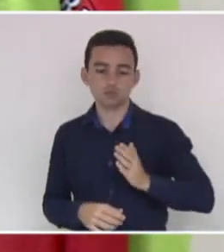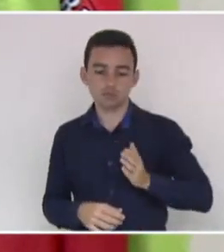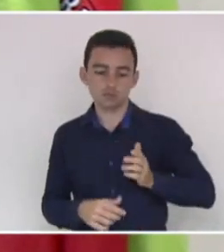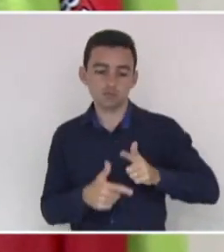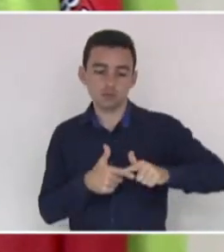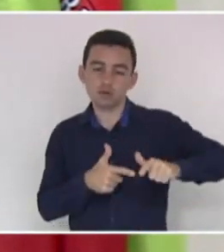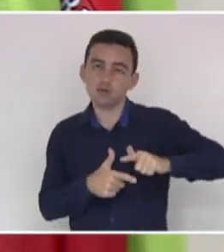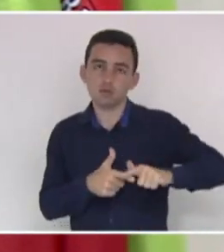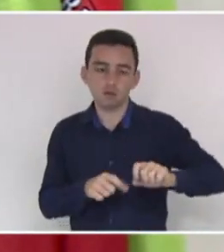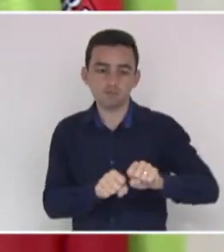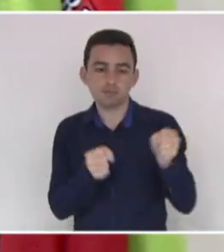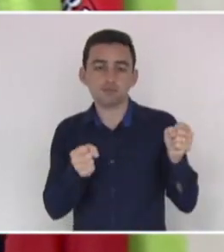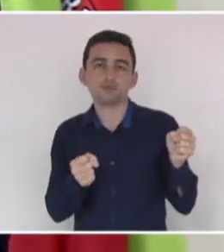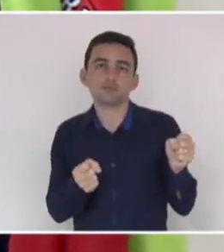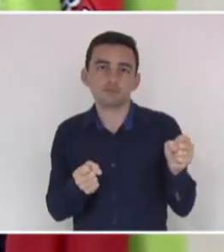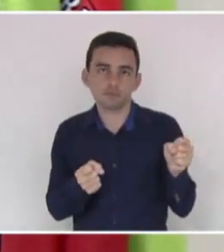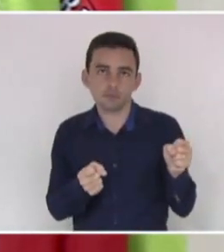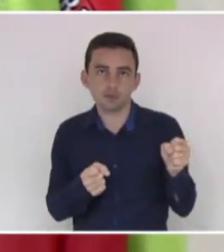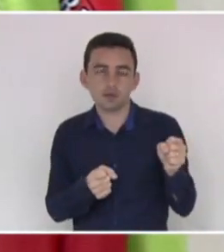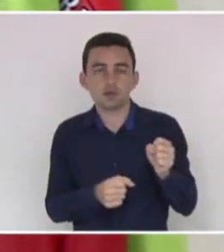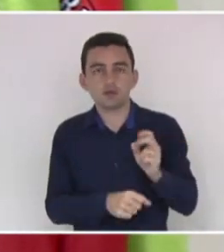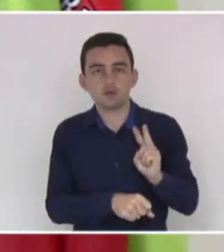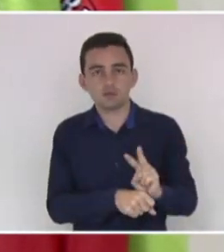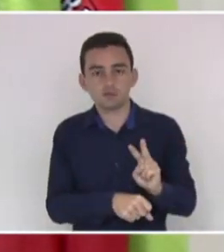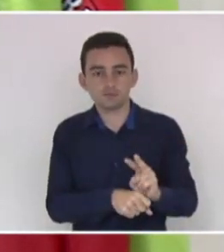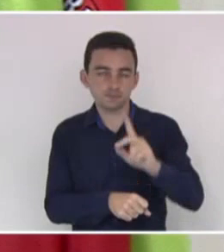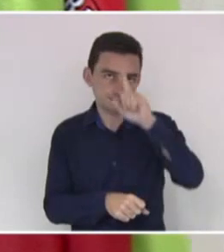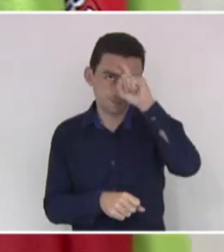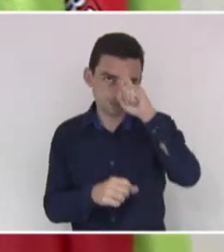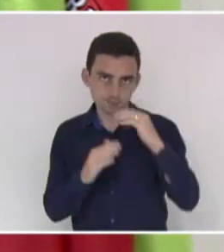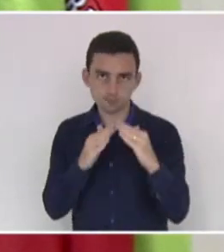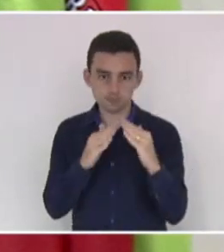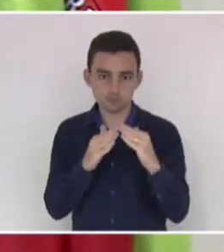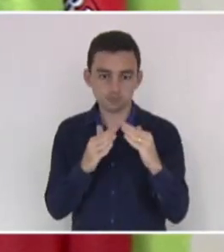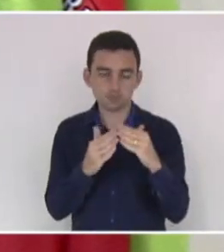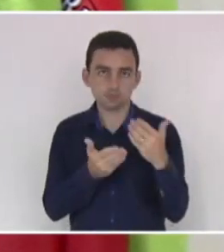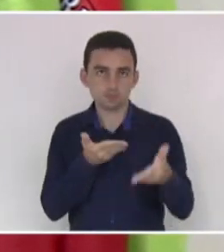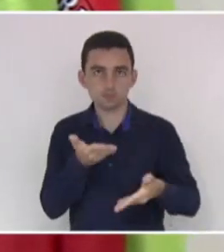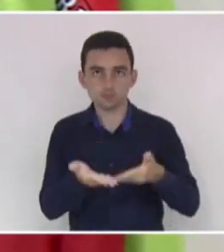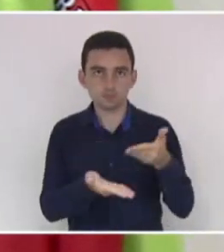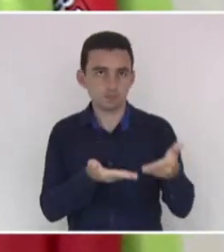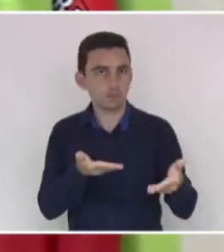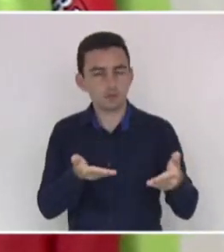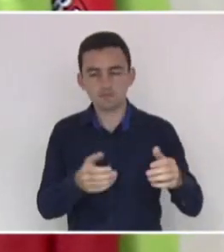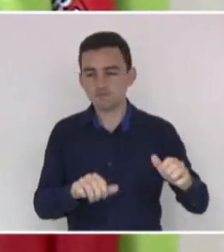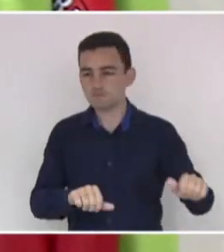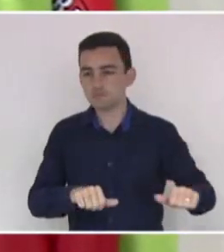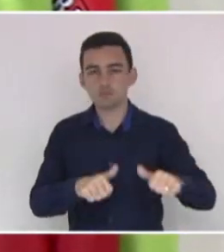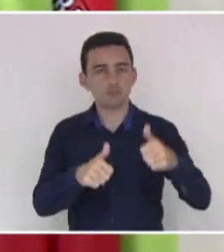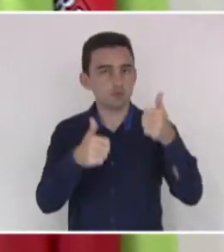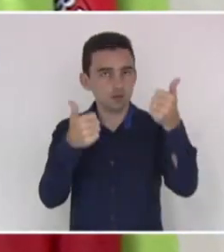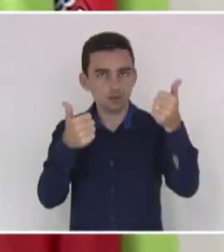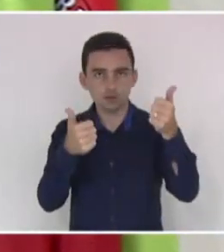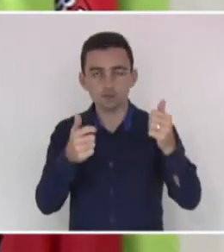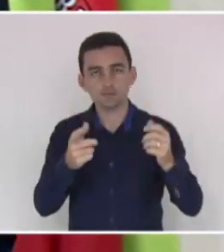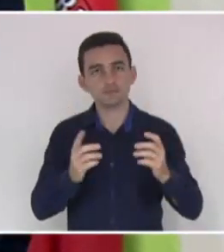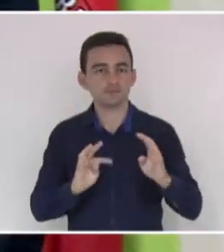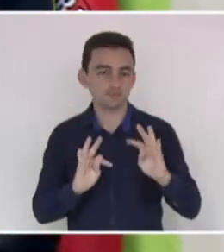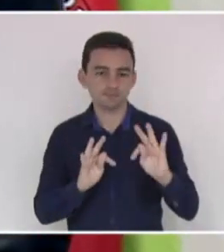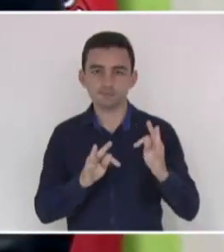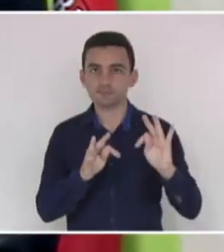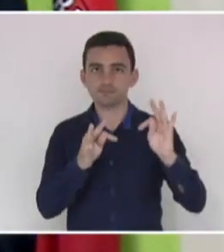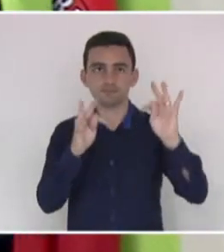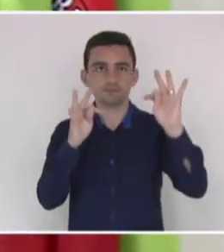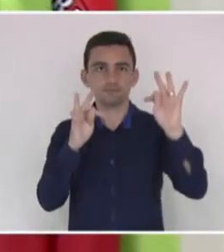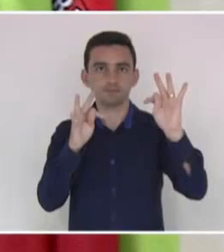vascular cerebral. O hospital oferece o que existe de mais moderno e eficaz